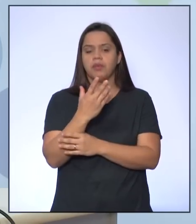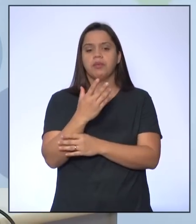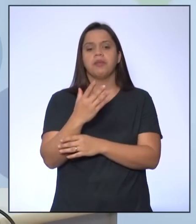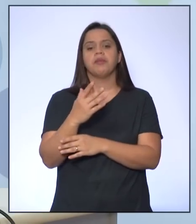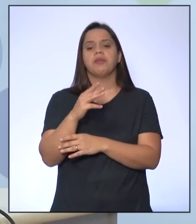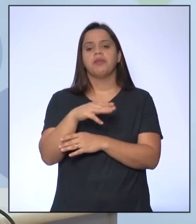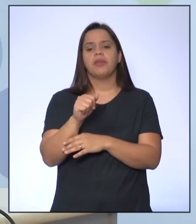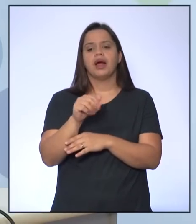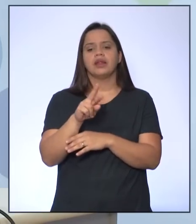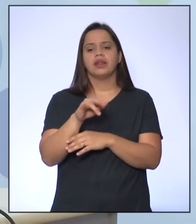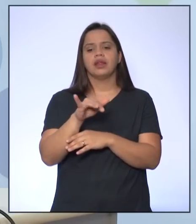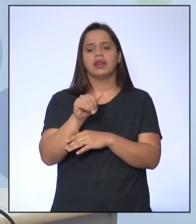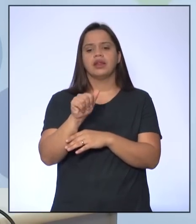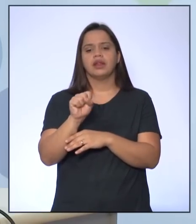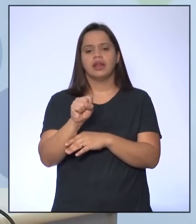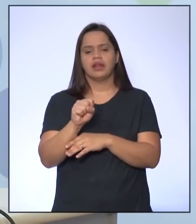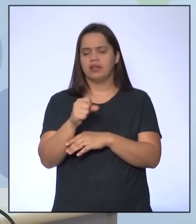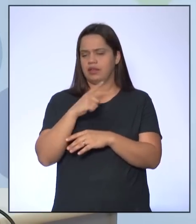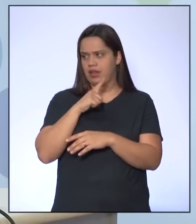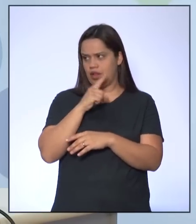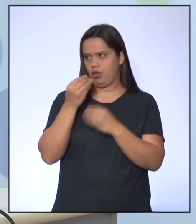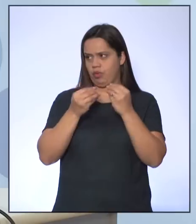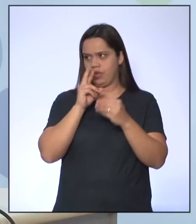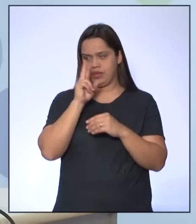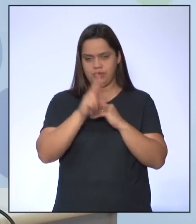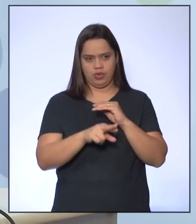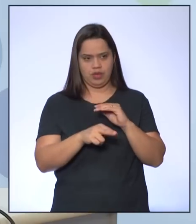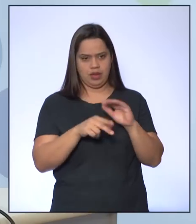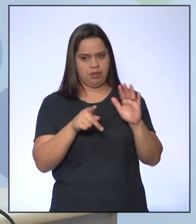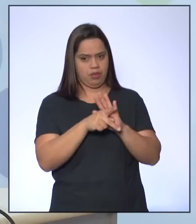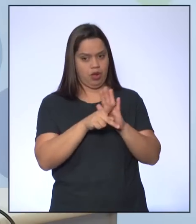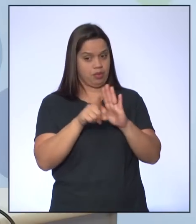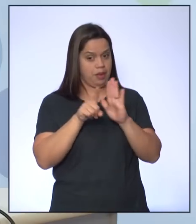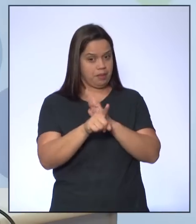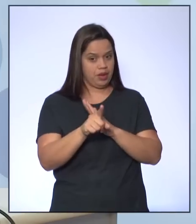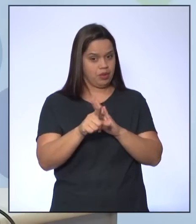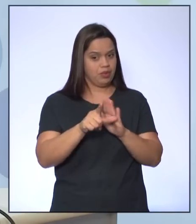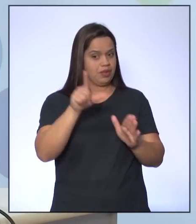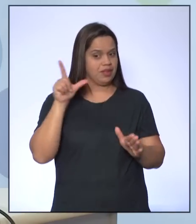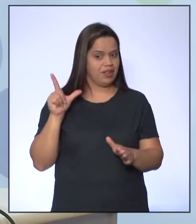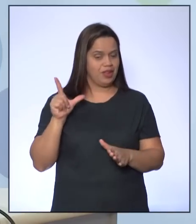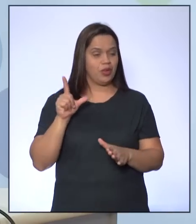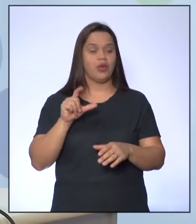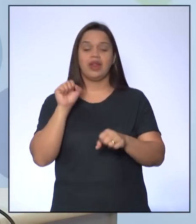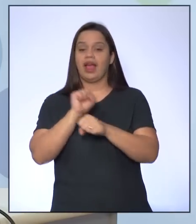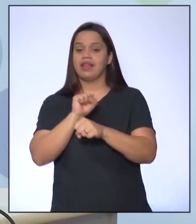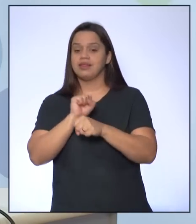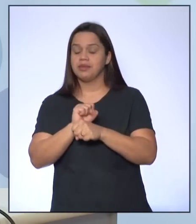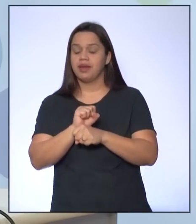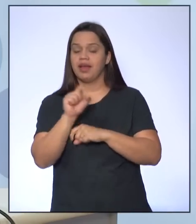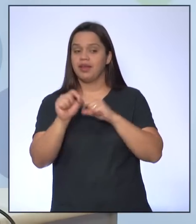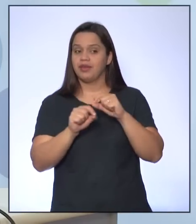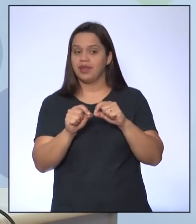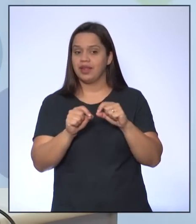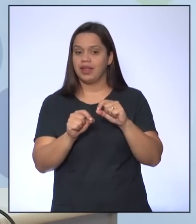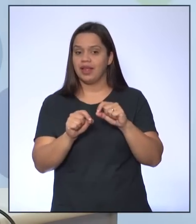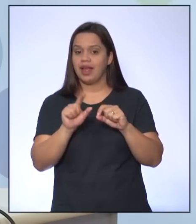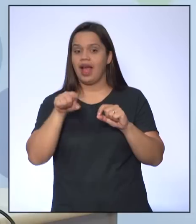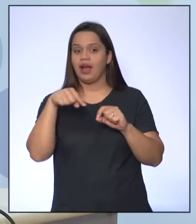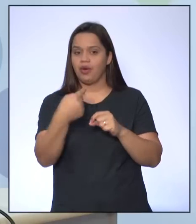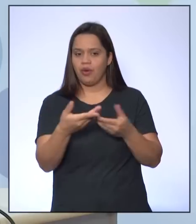ainda, que ela está perguntando. Você tem como responder essa pergunta? Dá mais um tempinho para o pessoal responder em relação a essa